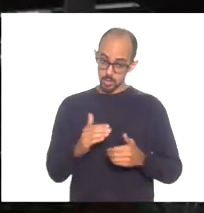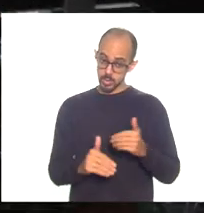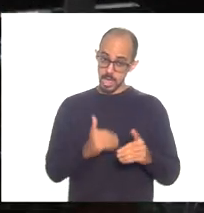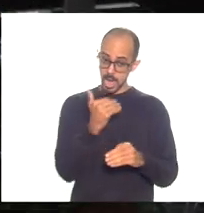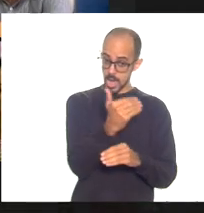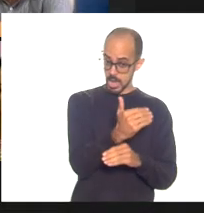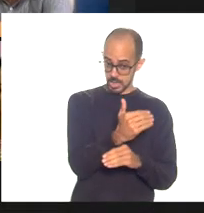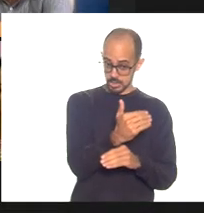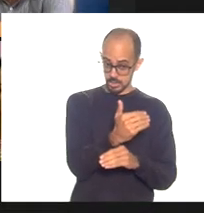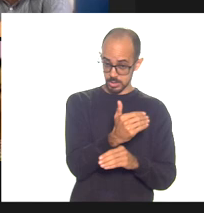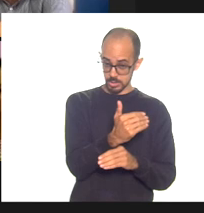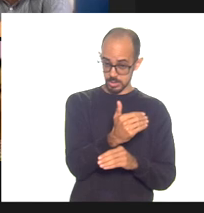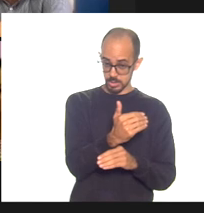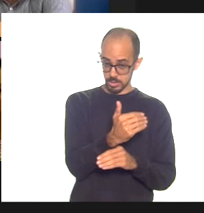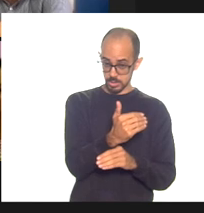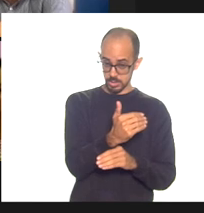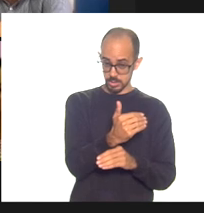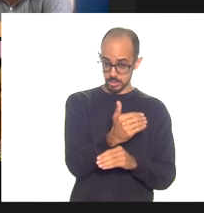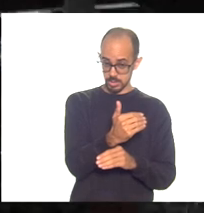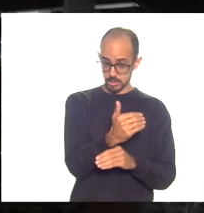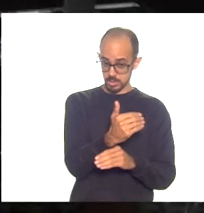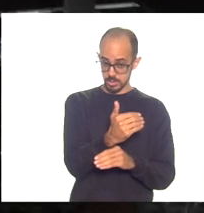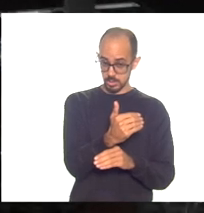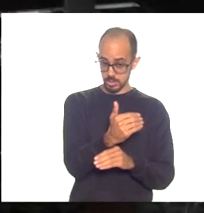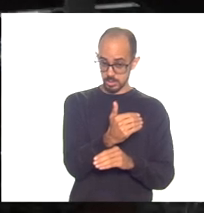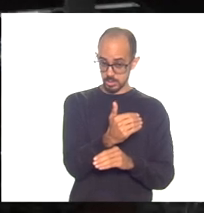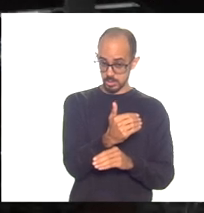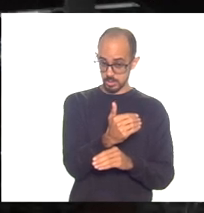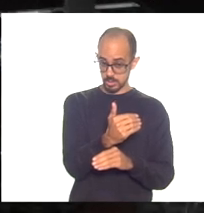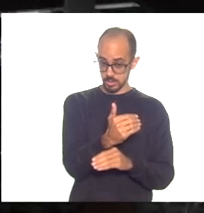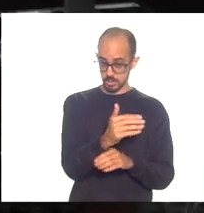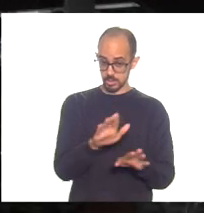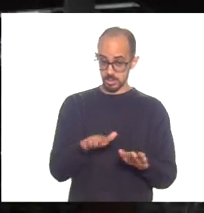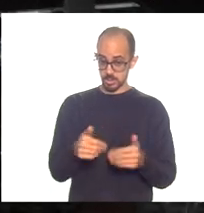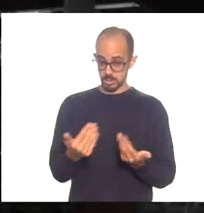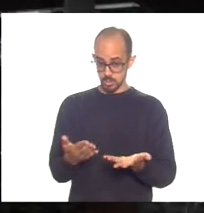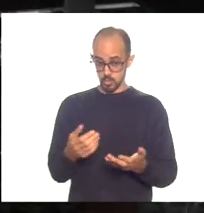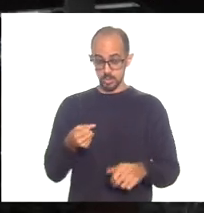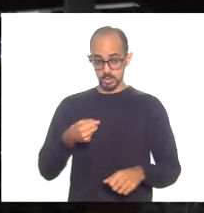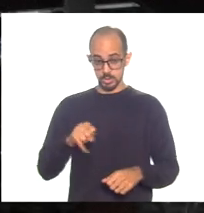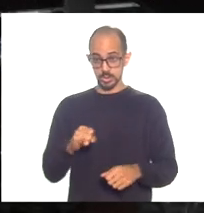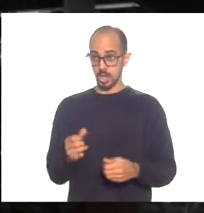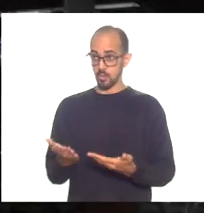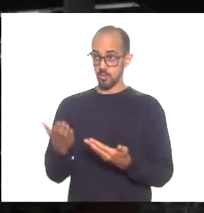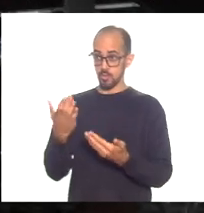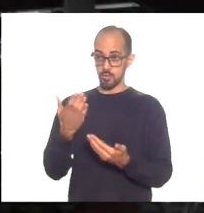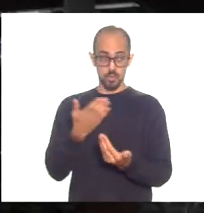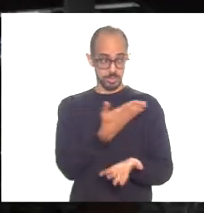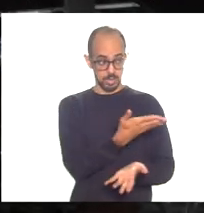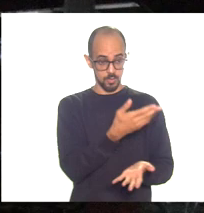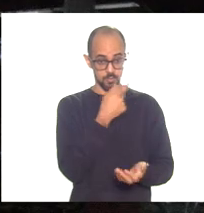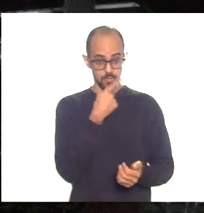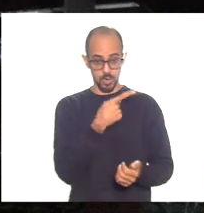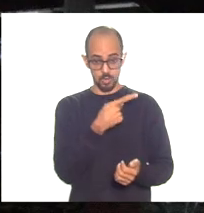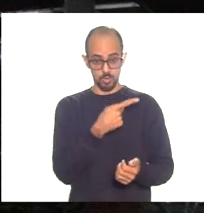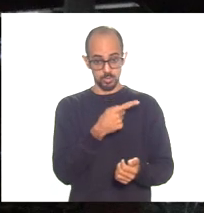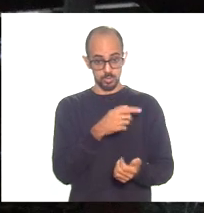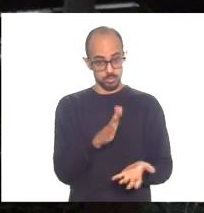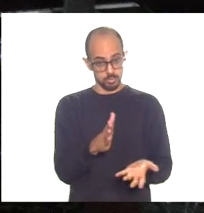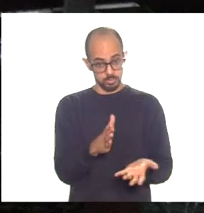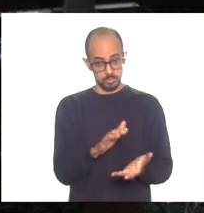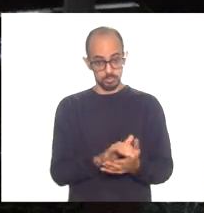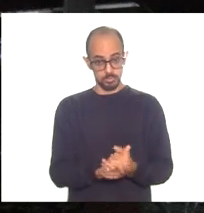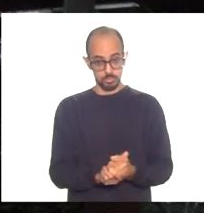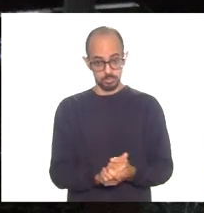nem, senhor presidente... Então, não diga que ele não falou, porque se Vossa Excelência o ensinou, não ensinou direito.